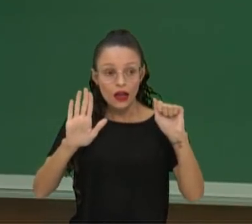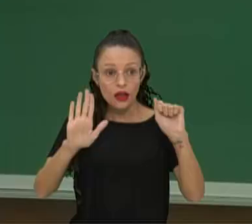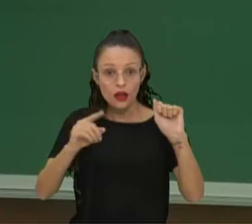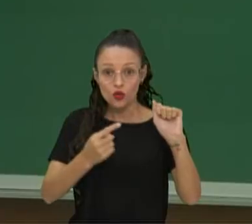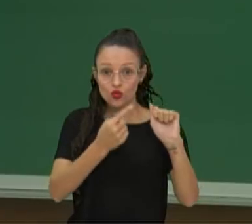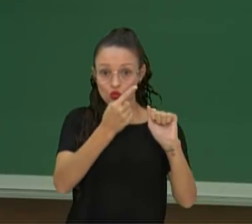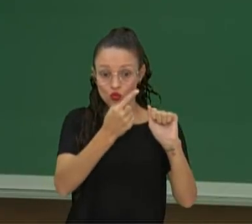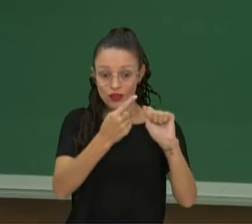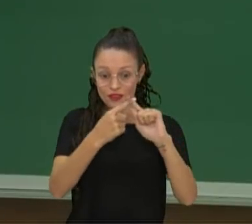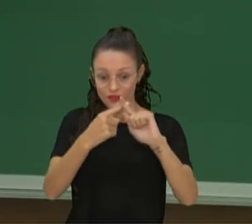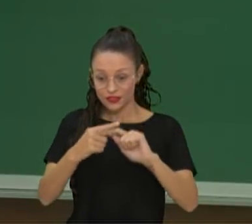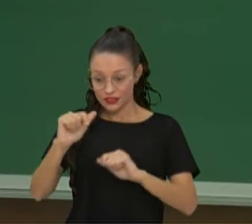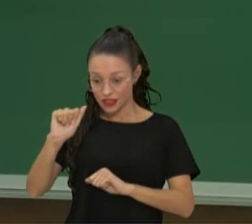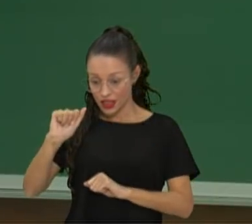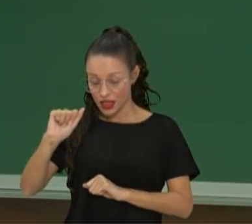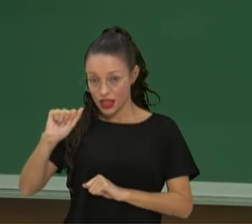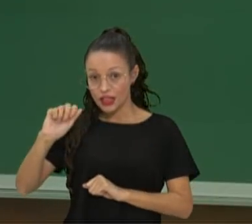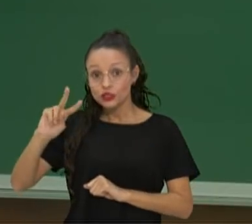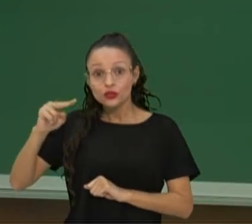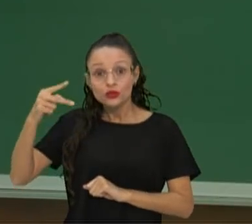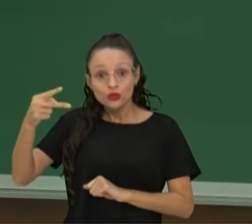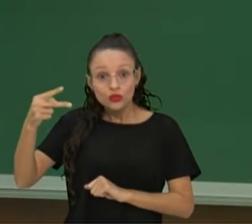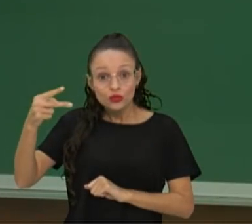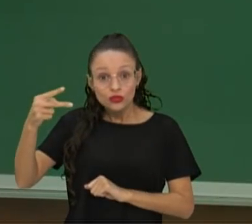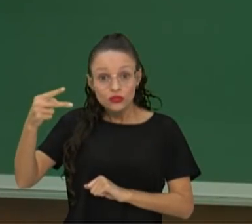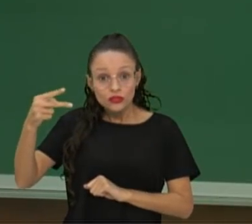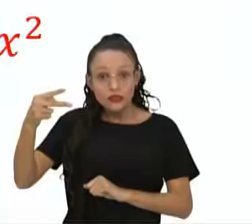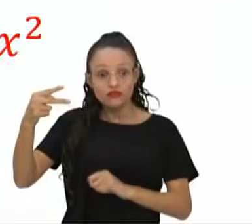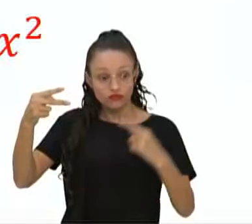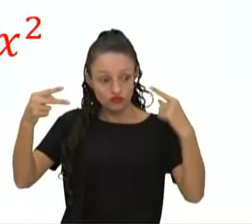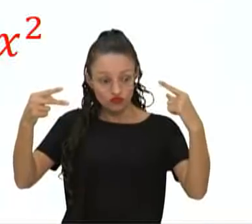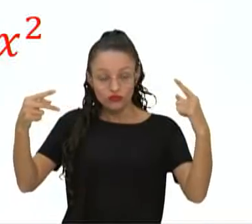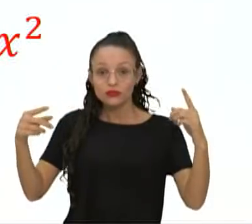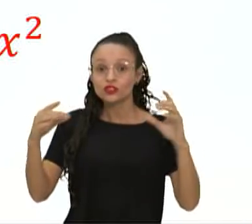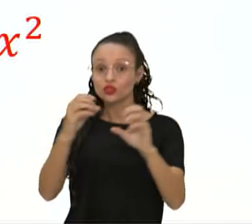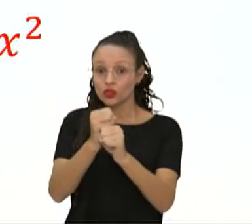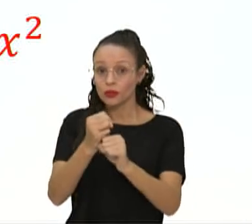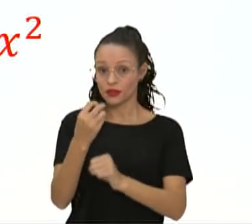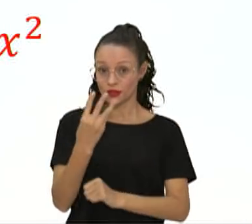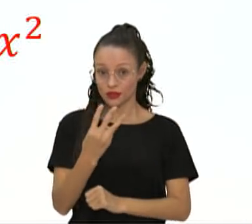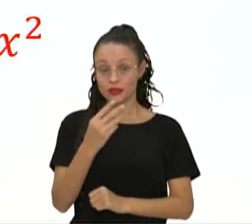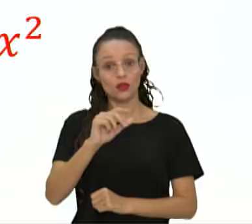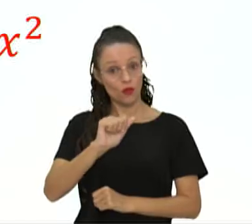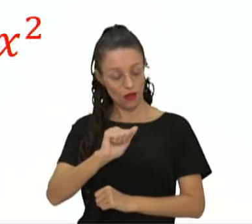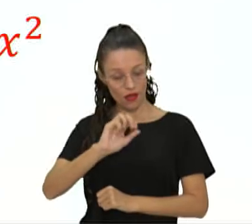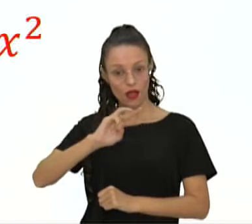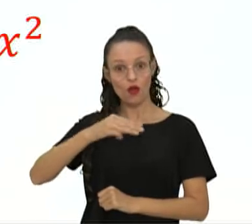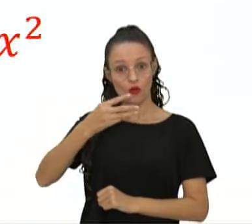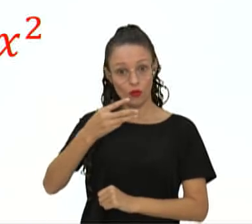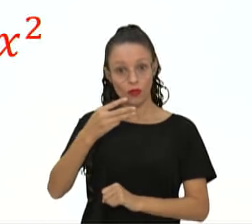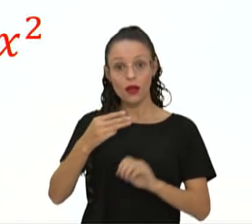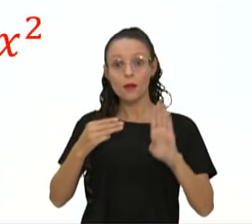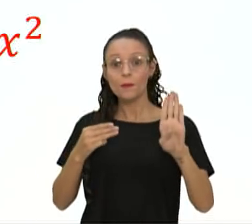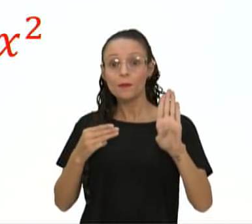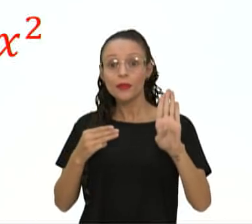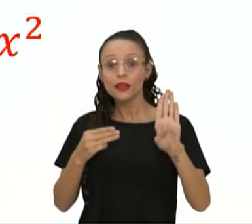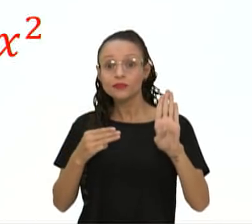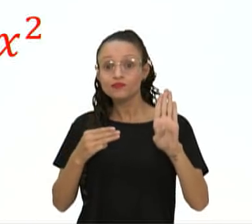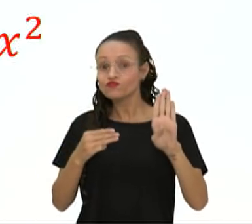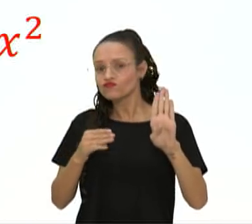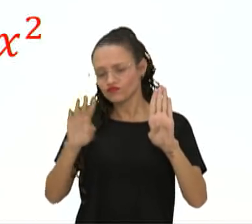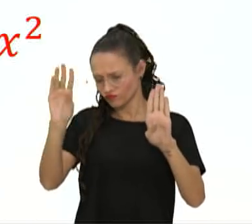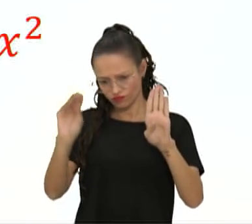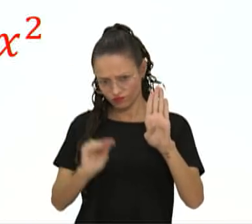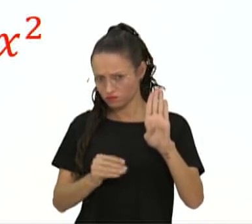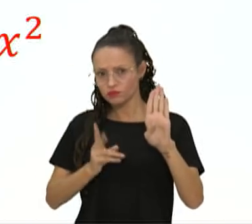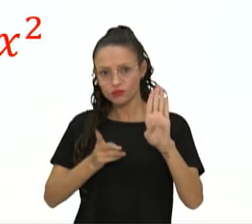1 vezes a elevado a 2, 1 mais 2, 3. Então fica a ao cubo. E o b só está no segundo termo, então